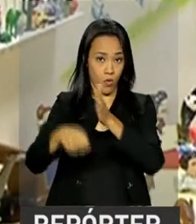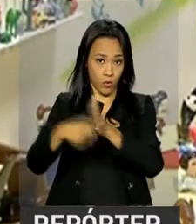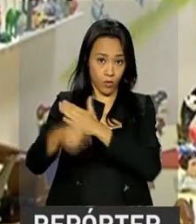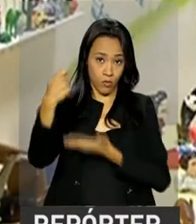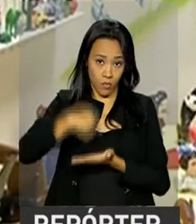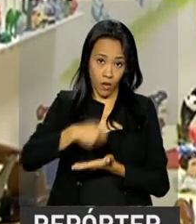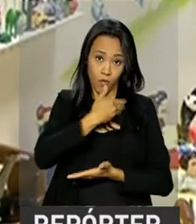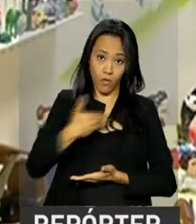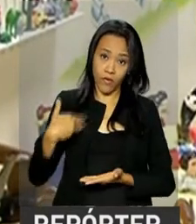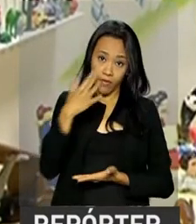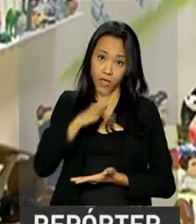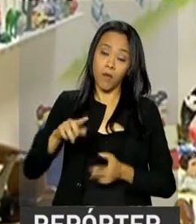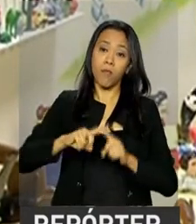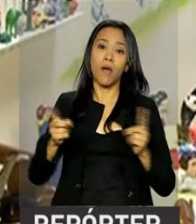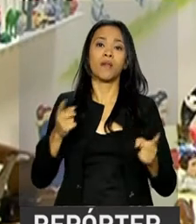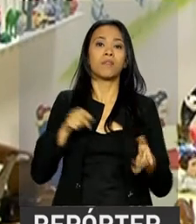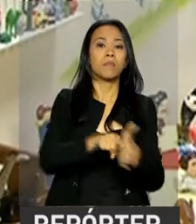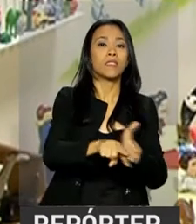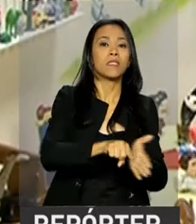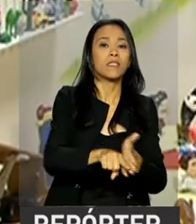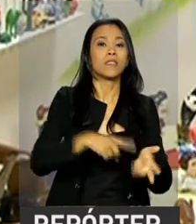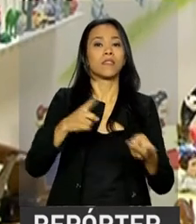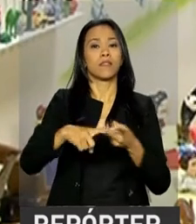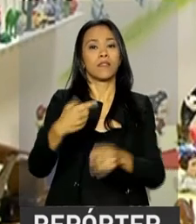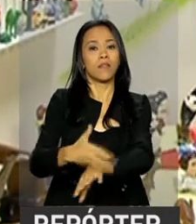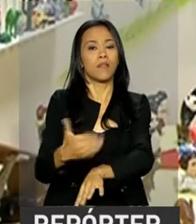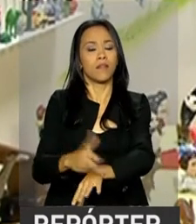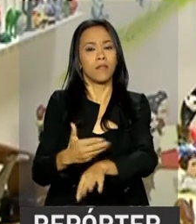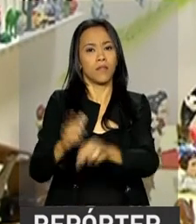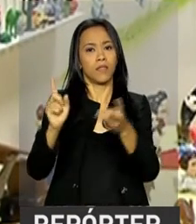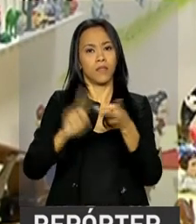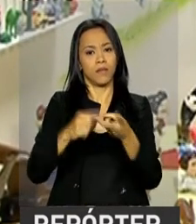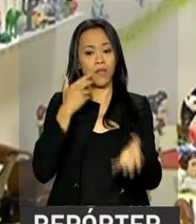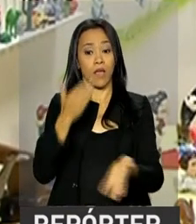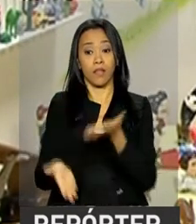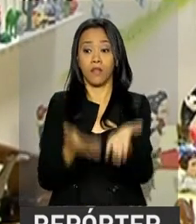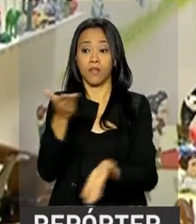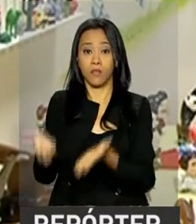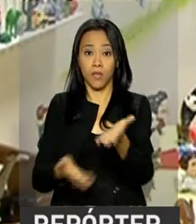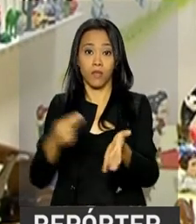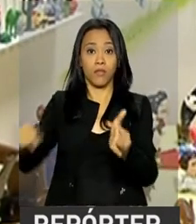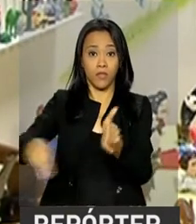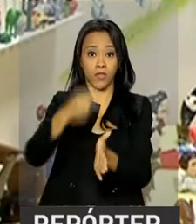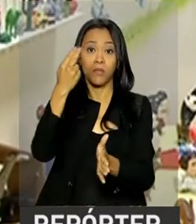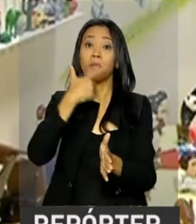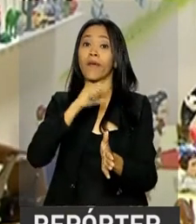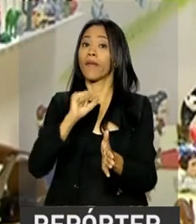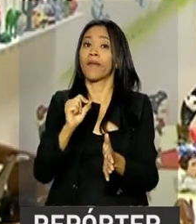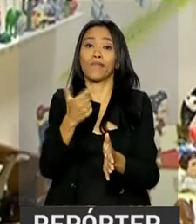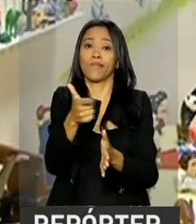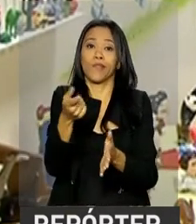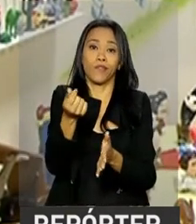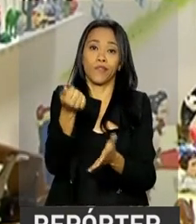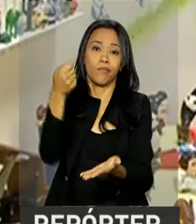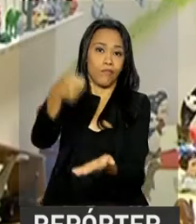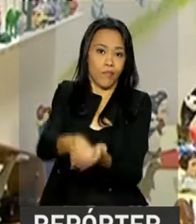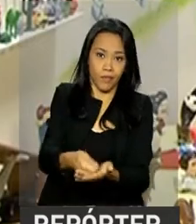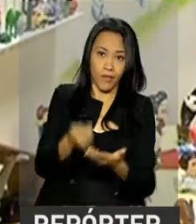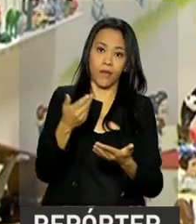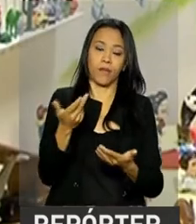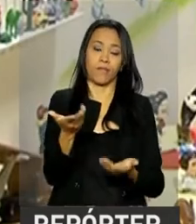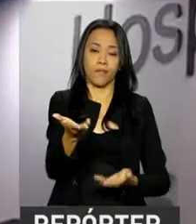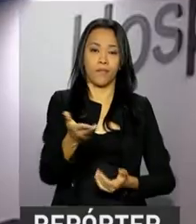em pesquisa, capacitação profissional e atendimentos ambulatorial e cirúrgico para quem não tem condições de pagar por